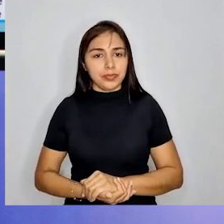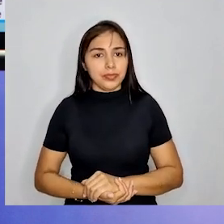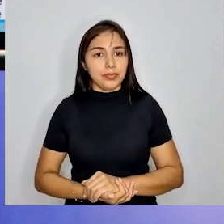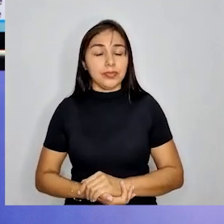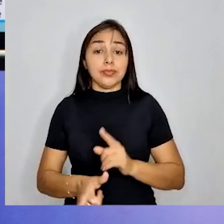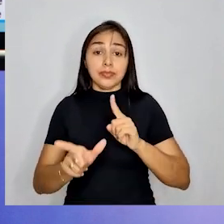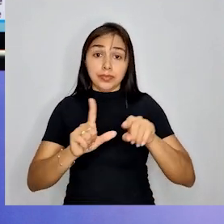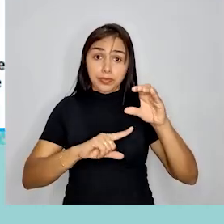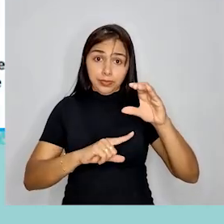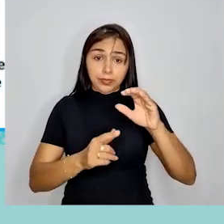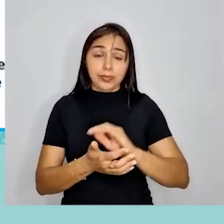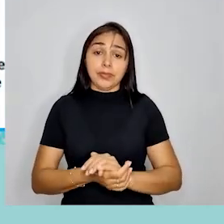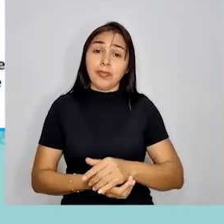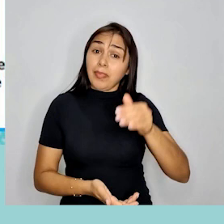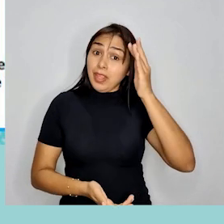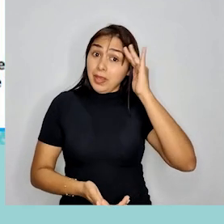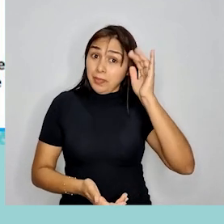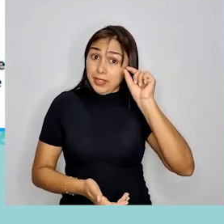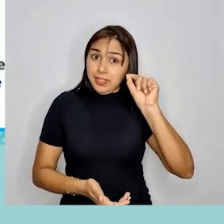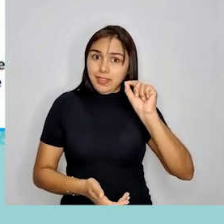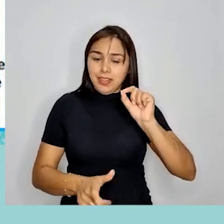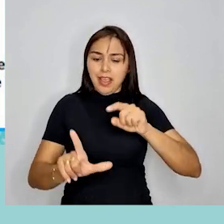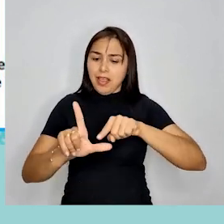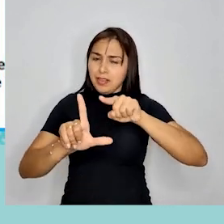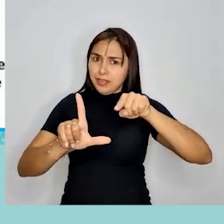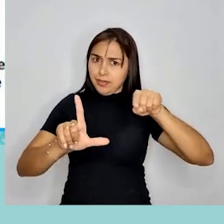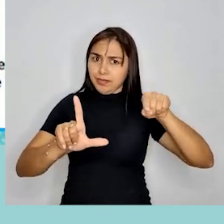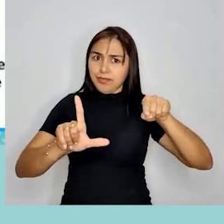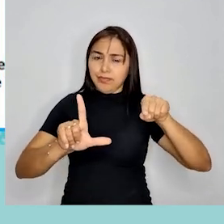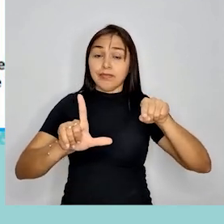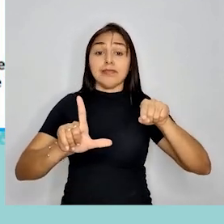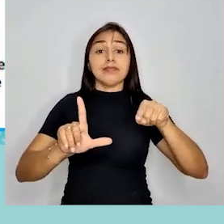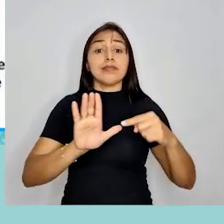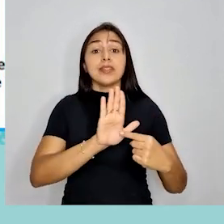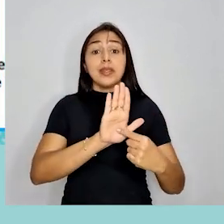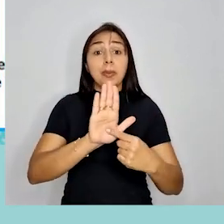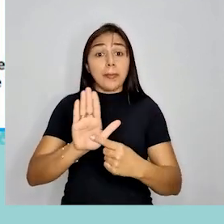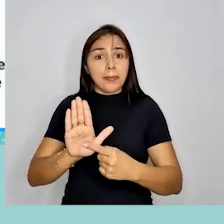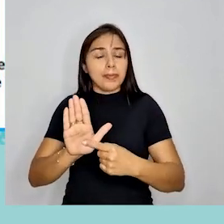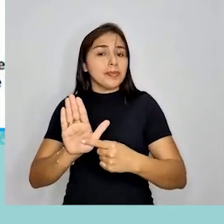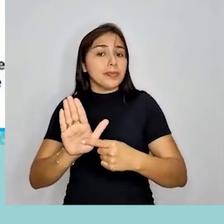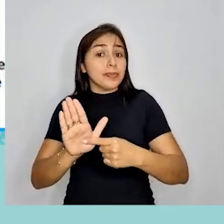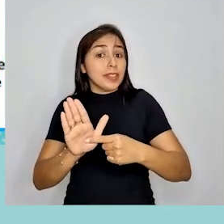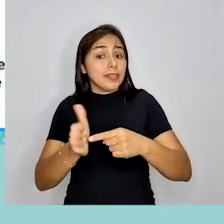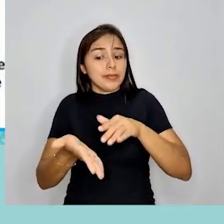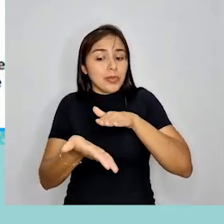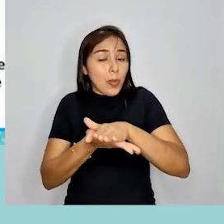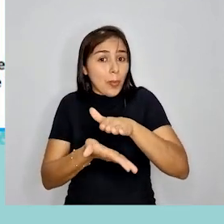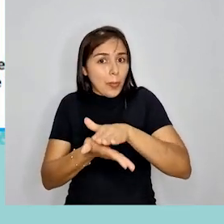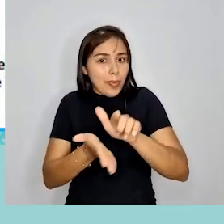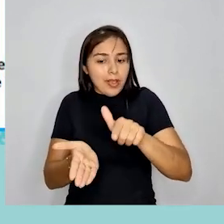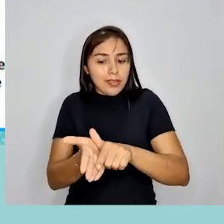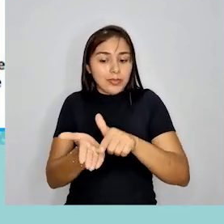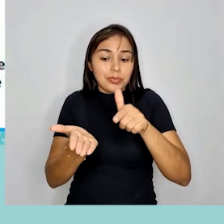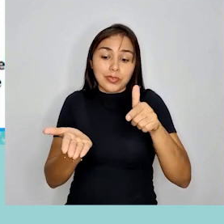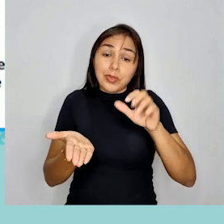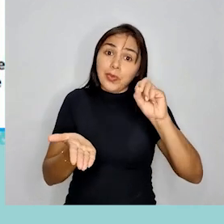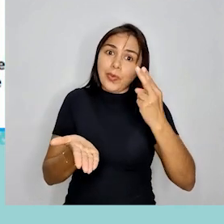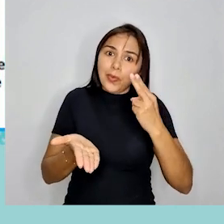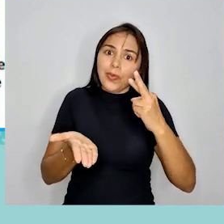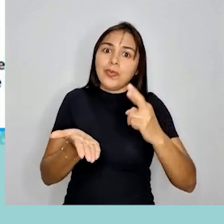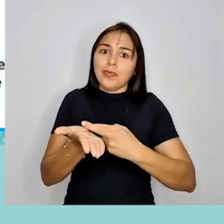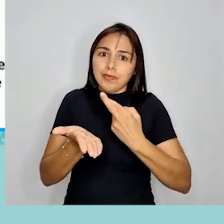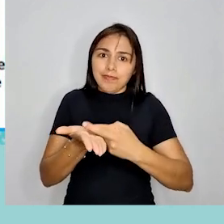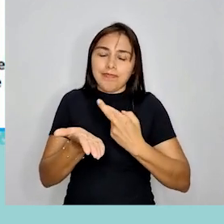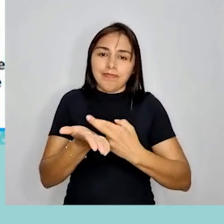letra C Imagine que esse gráfico tenha sido publicado em um meio de comunicação como um jornal ou uma revista